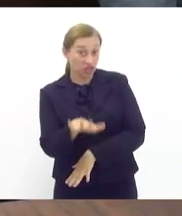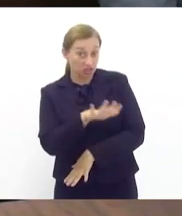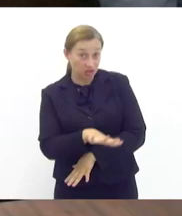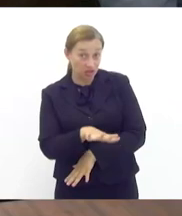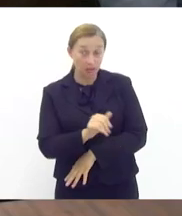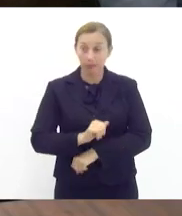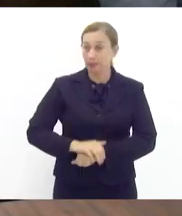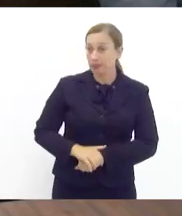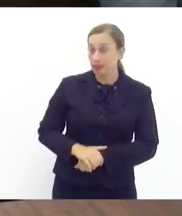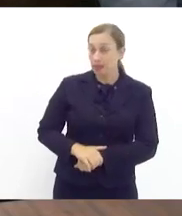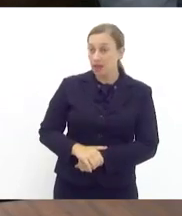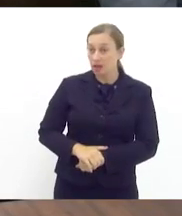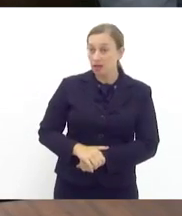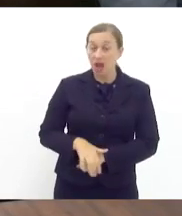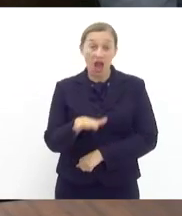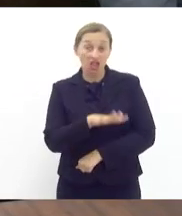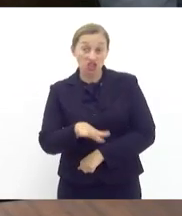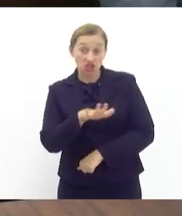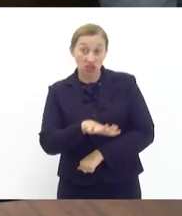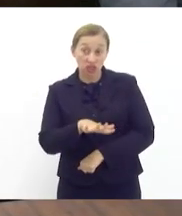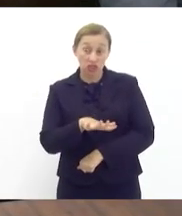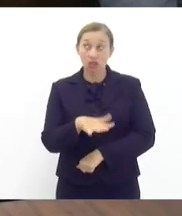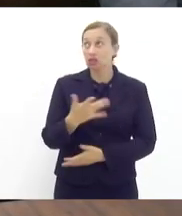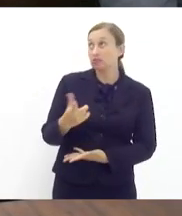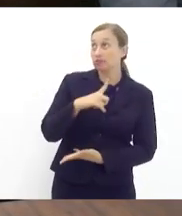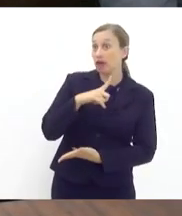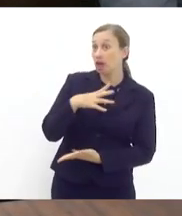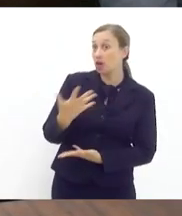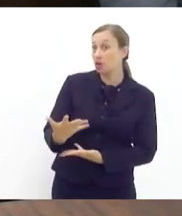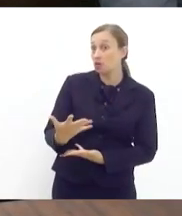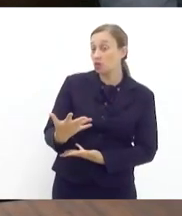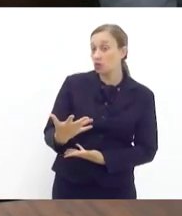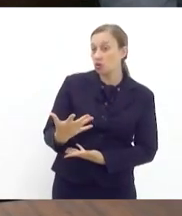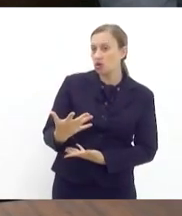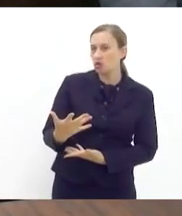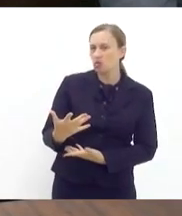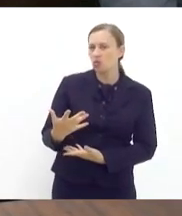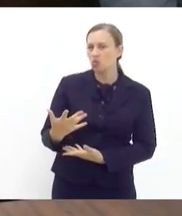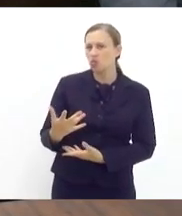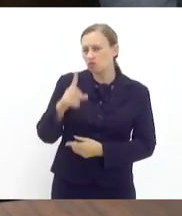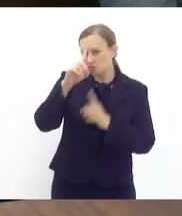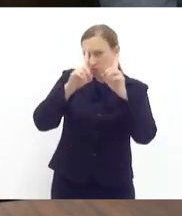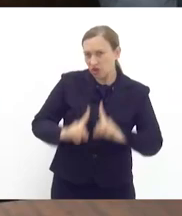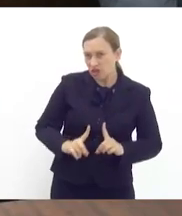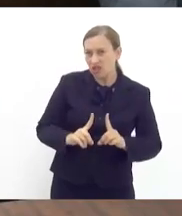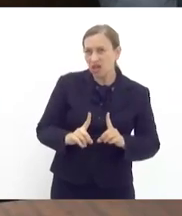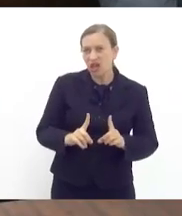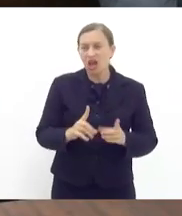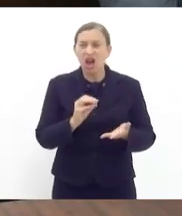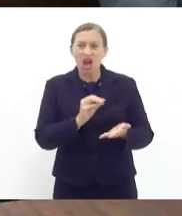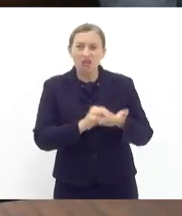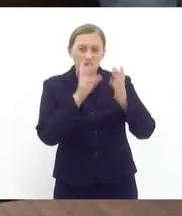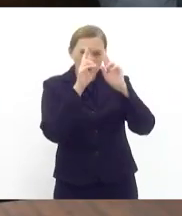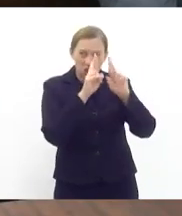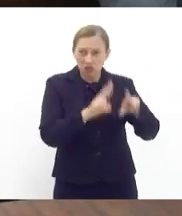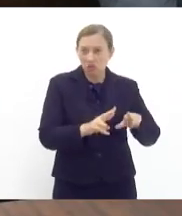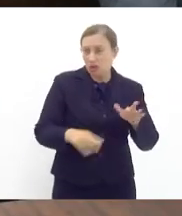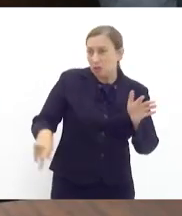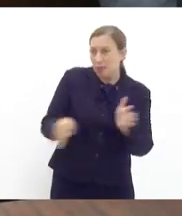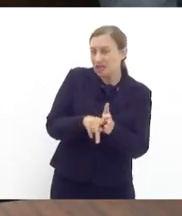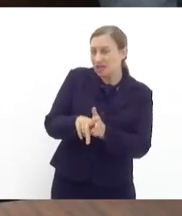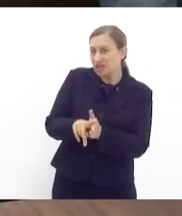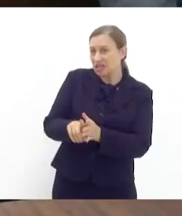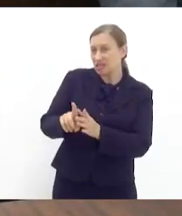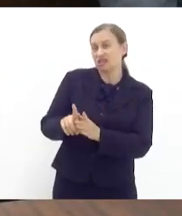crianças que tem alguma porventura alguma alguma deficiência essa falta de respeito ela vem da esquerda o